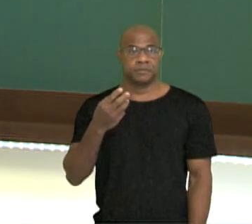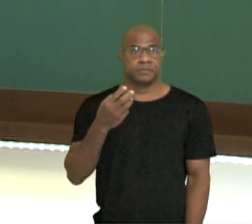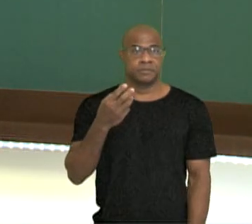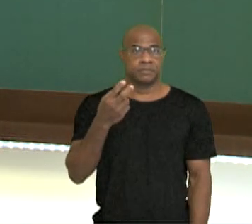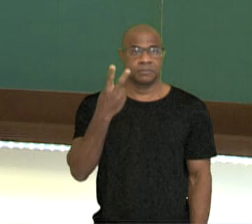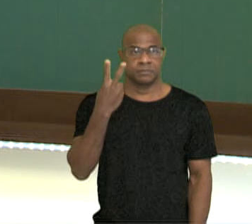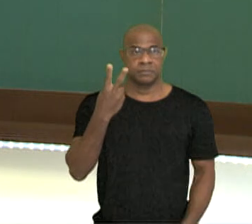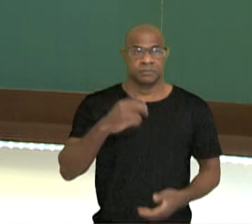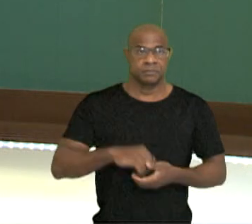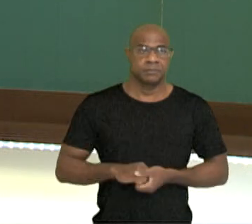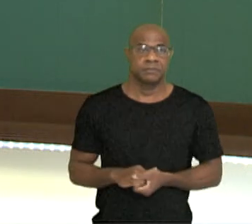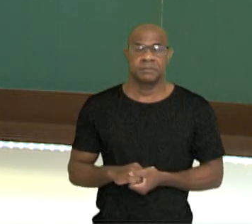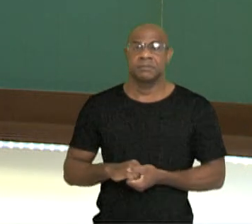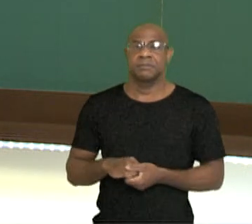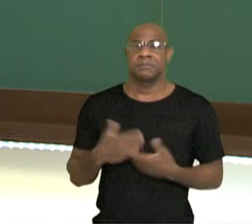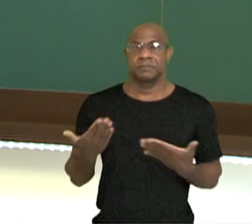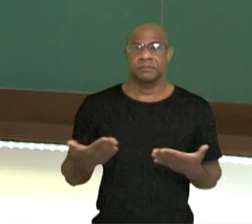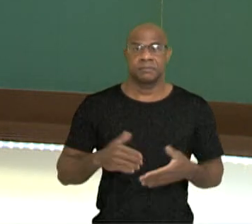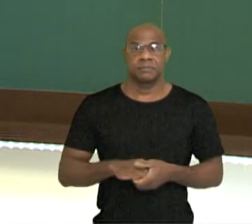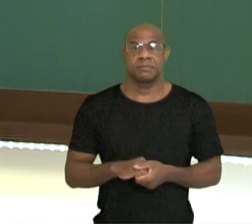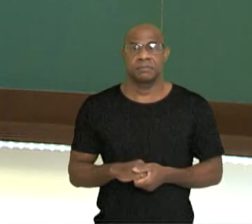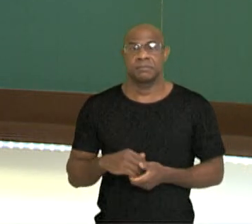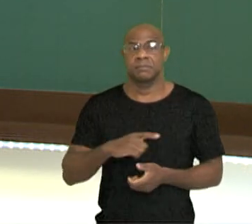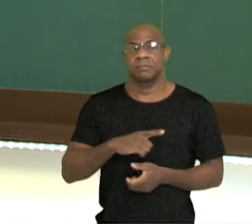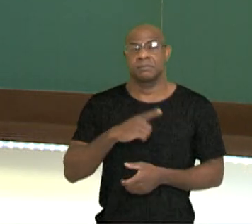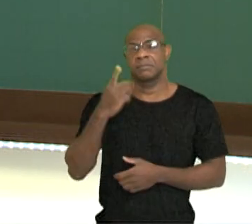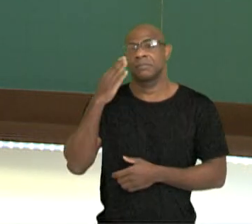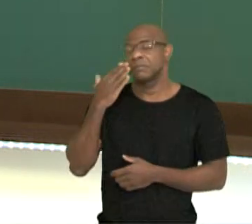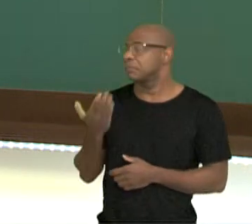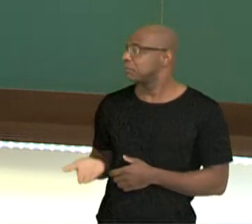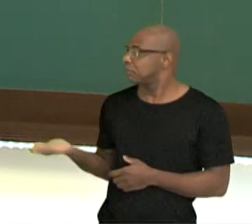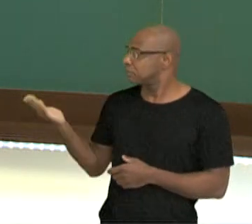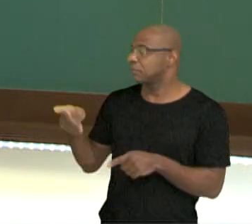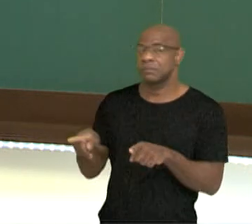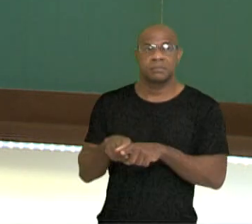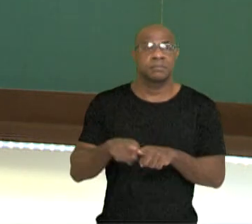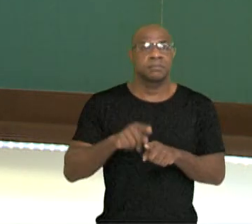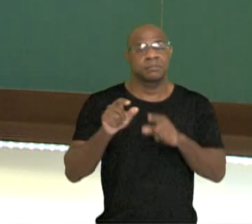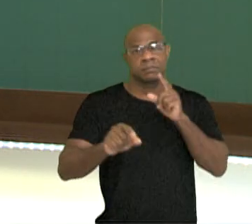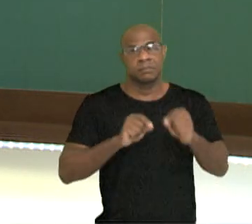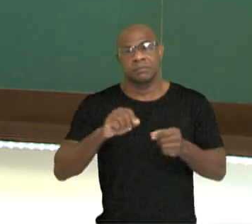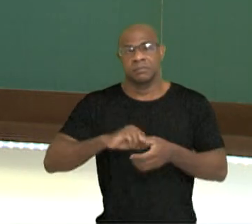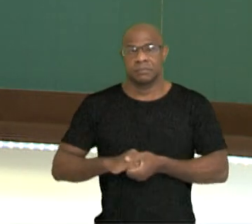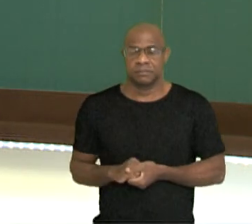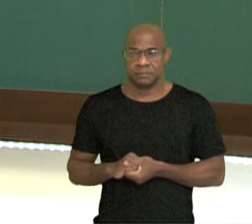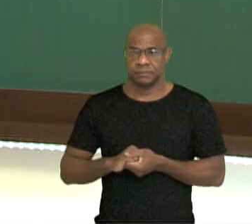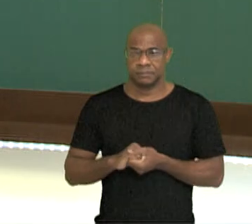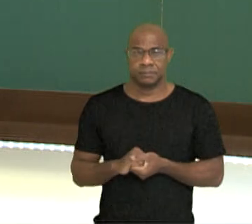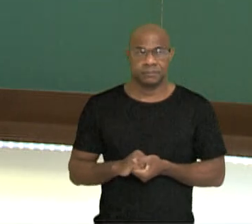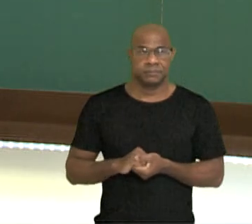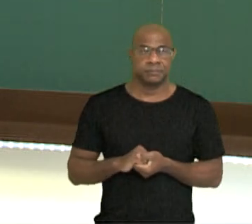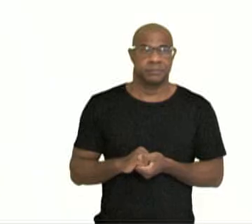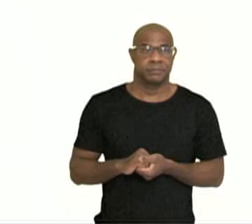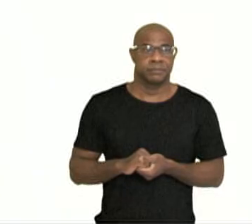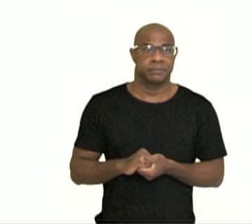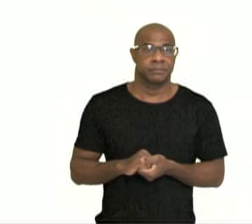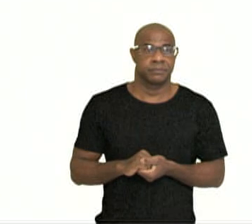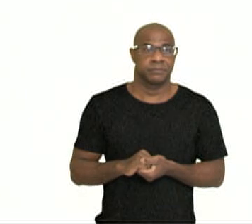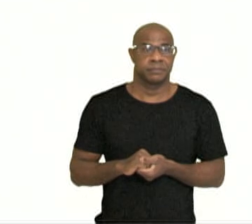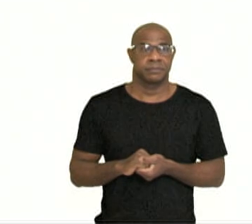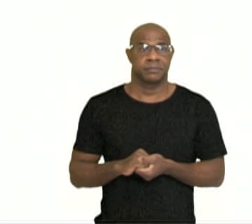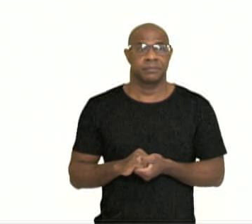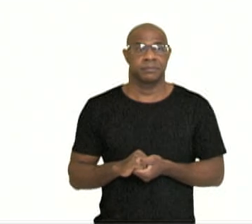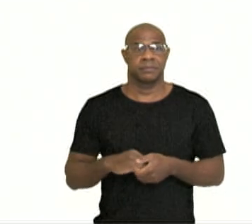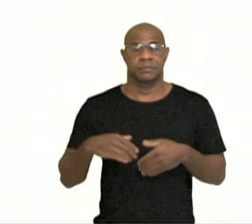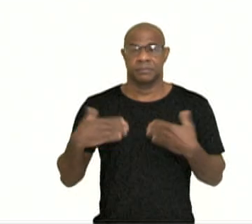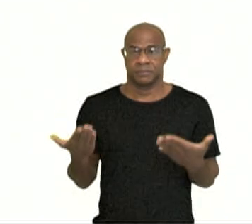né? A gente vai mergulhar aqui numa das figuras de linguagem mais produtivas das línguas humanas. Veja que a